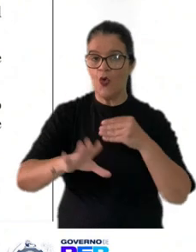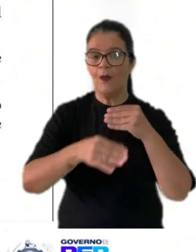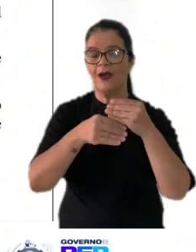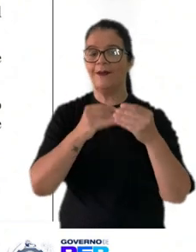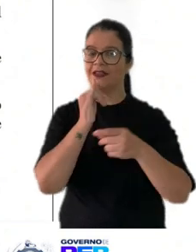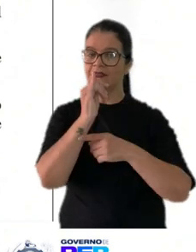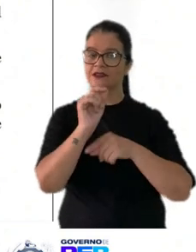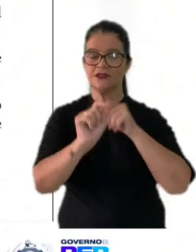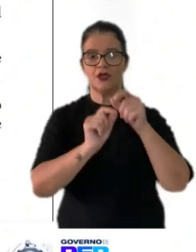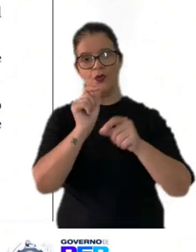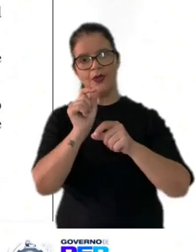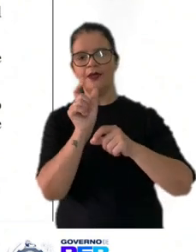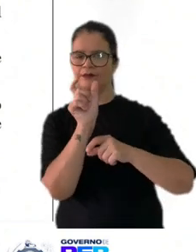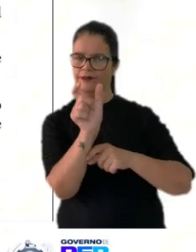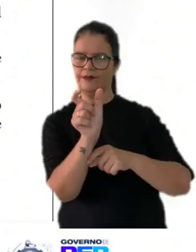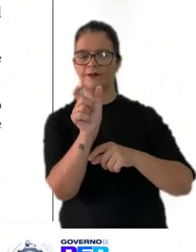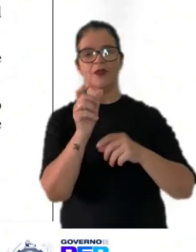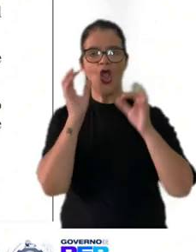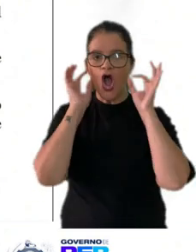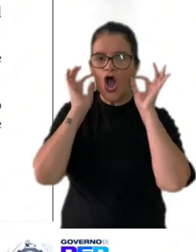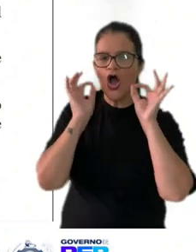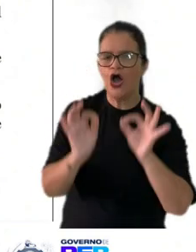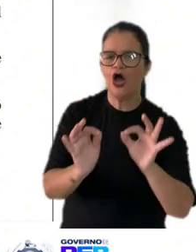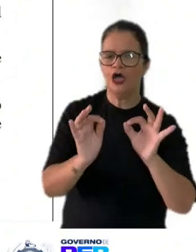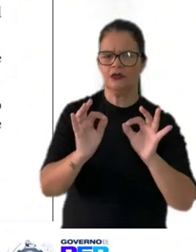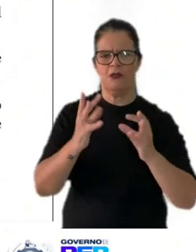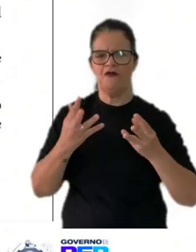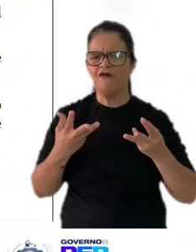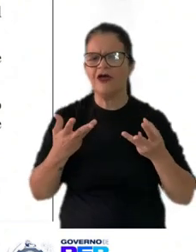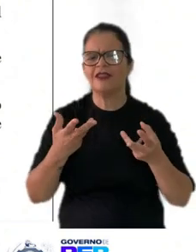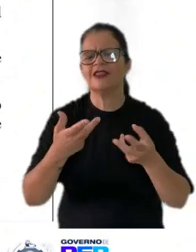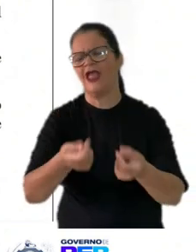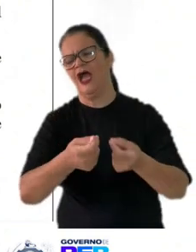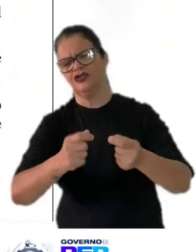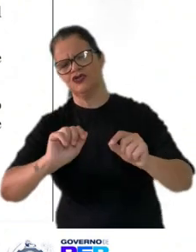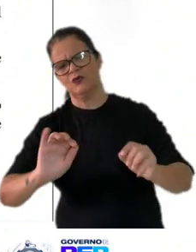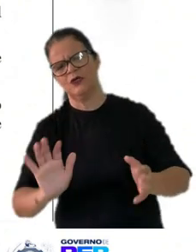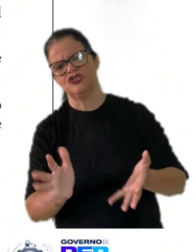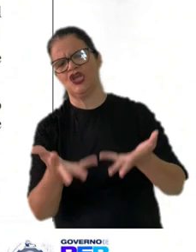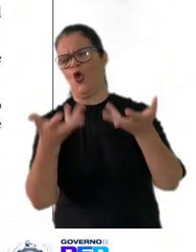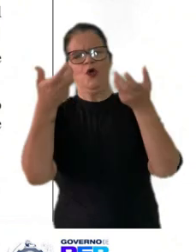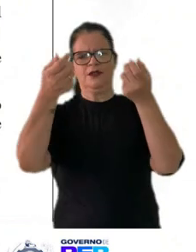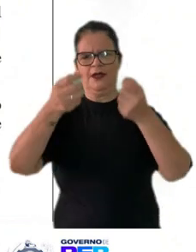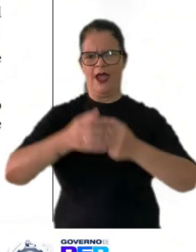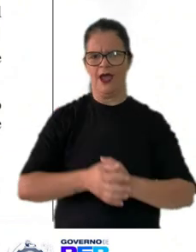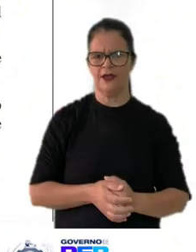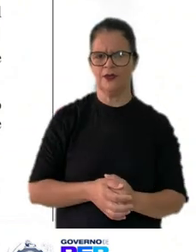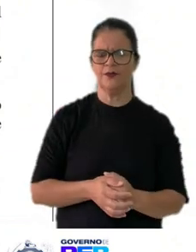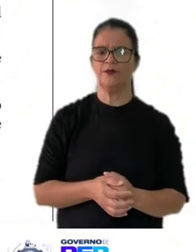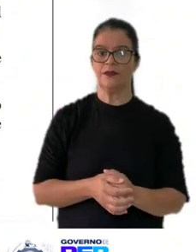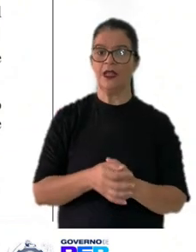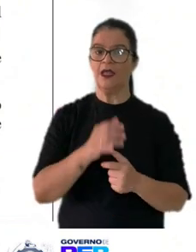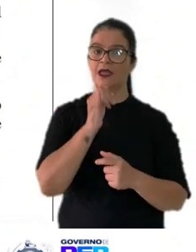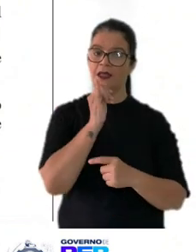ótimo fantástico extraordinário man então ele foi um homem extraordinário